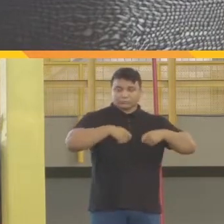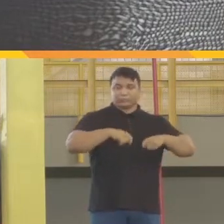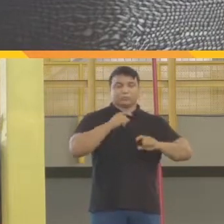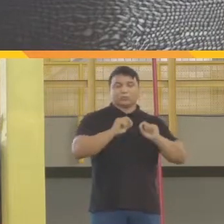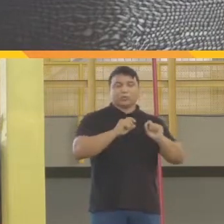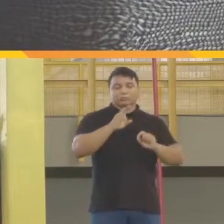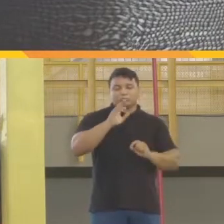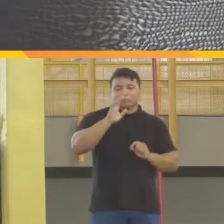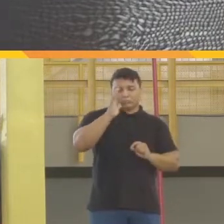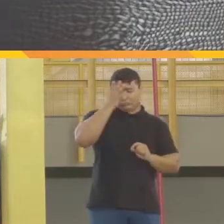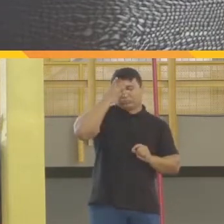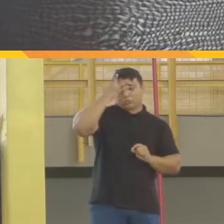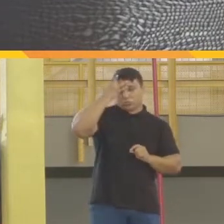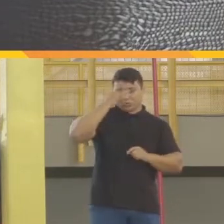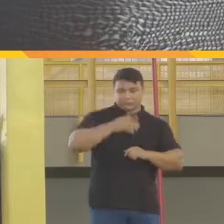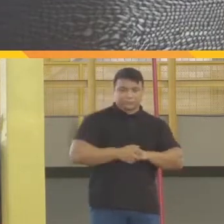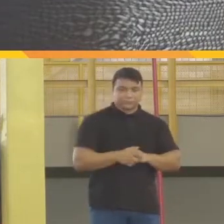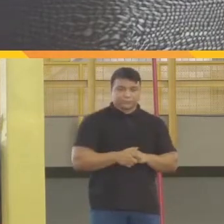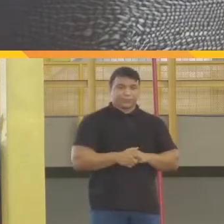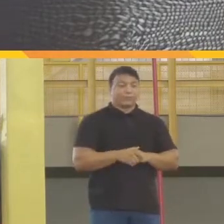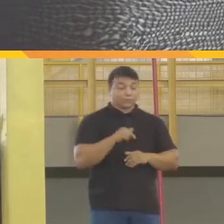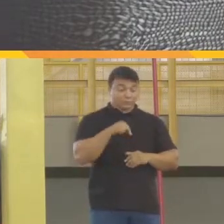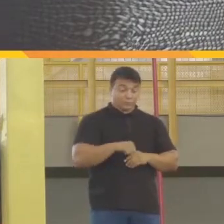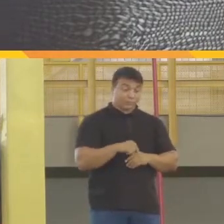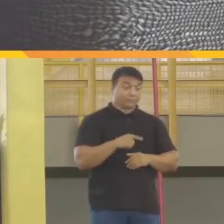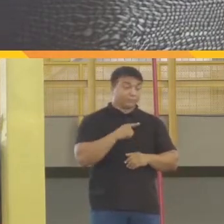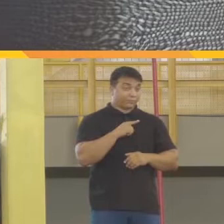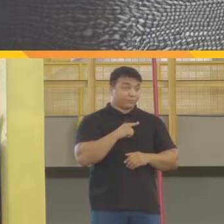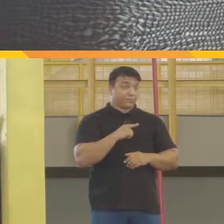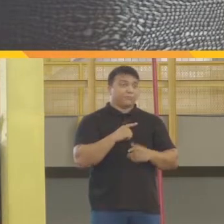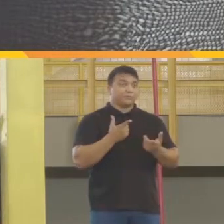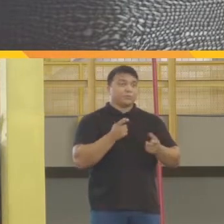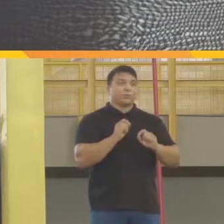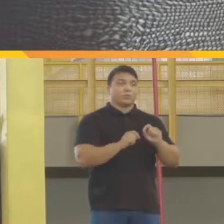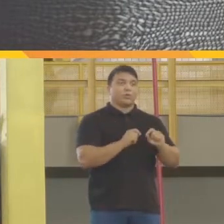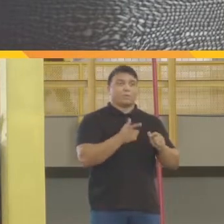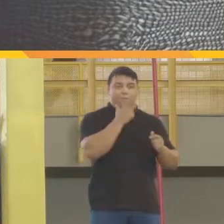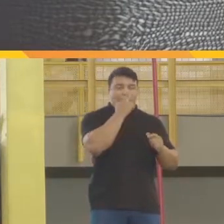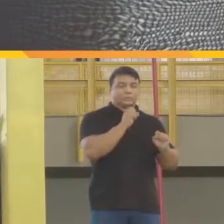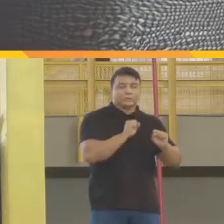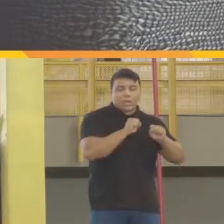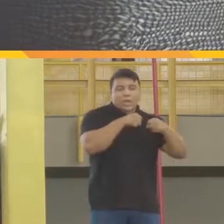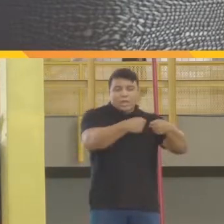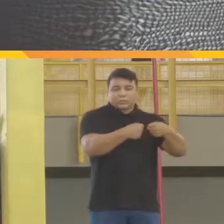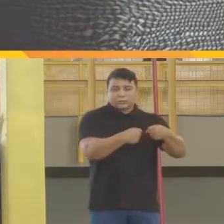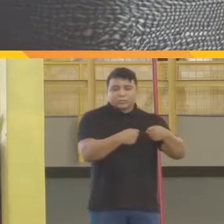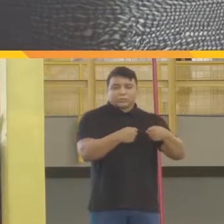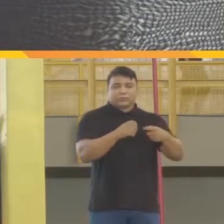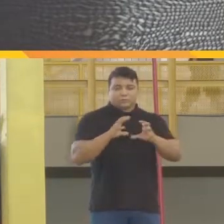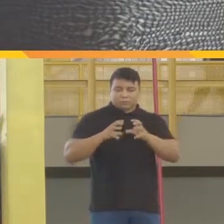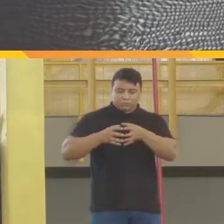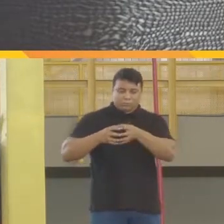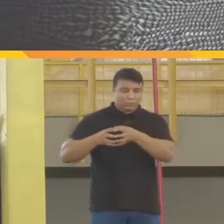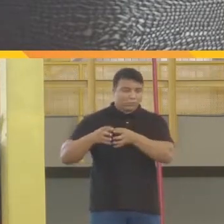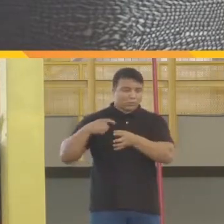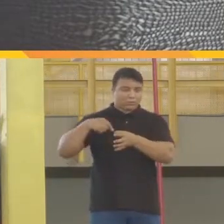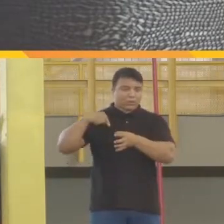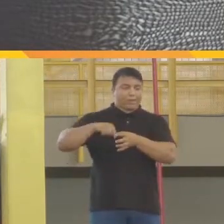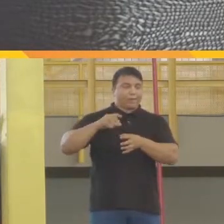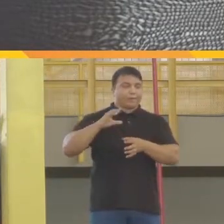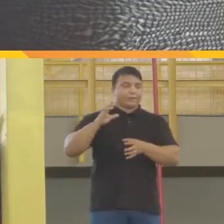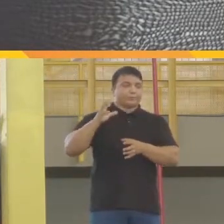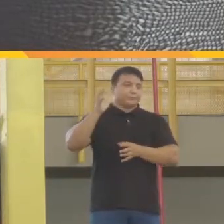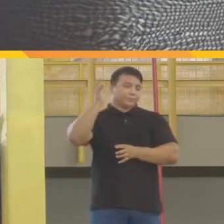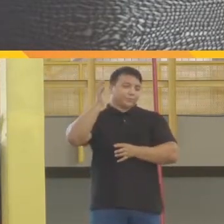perceber com muita atenção. Ainda que nós tenhamos uma resistência por parte de muitos membros da